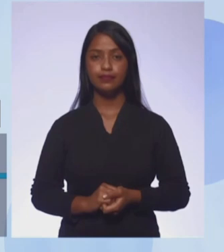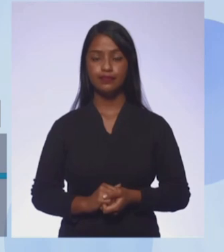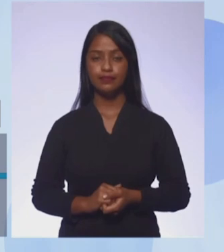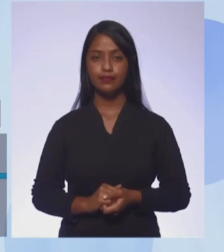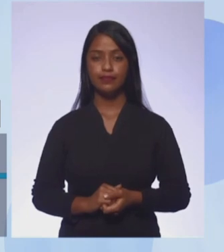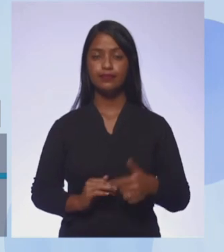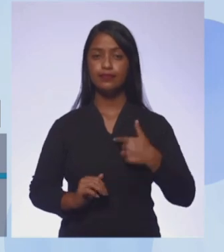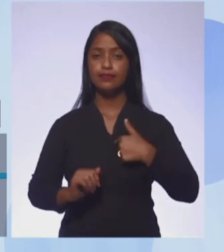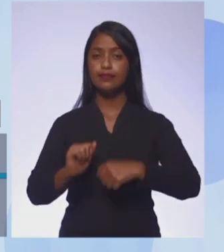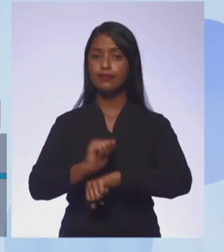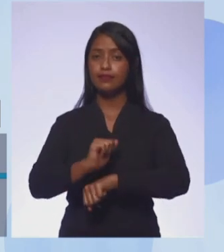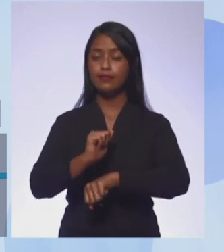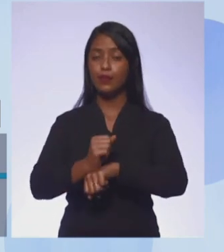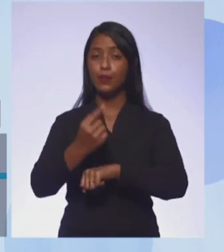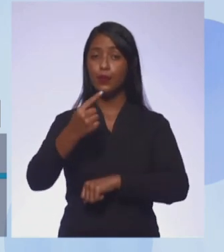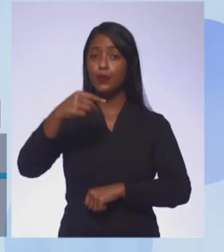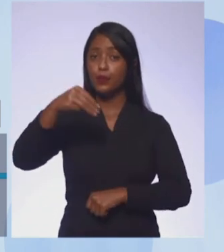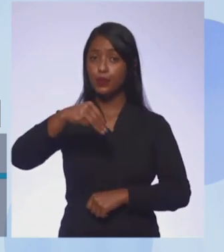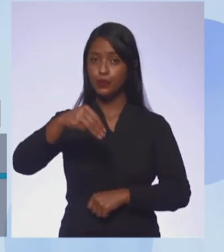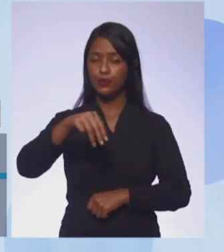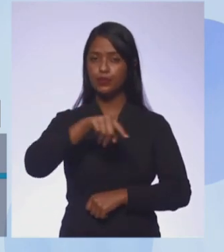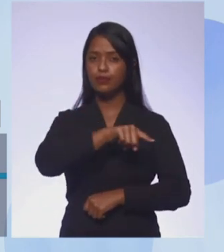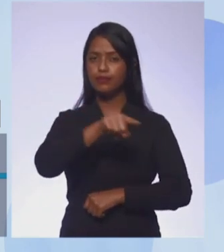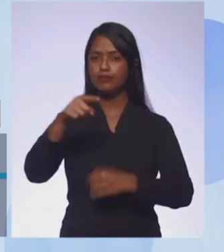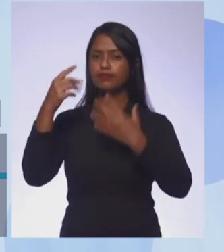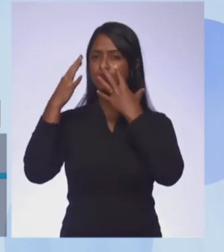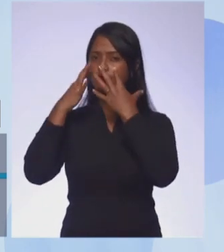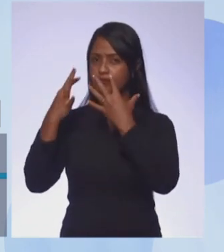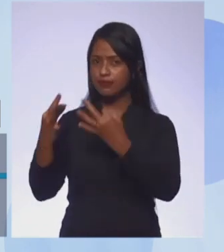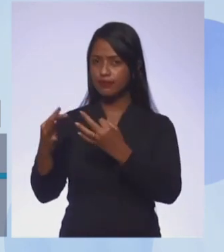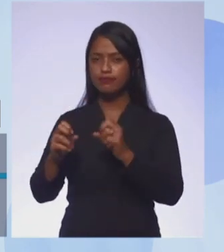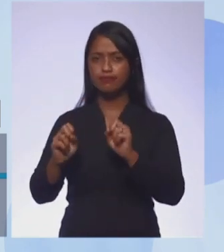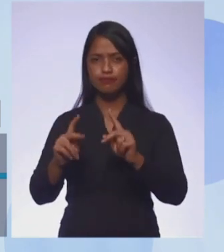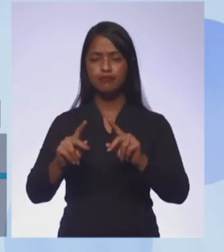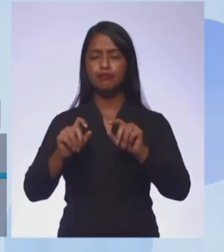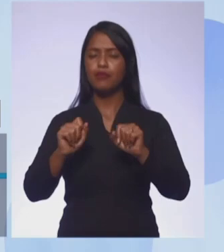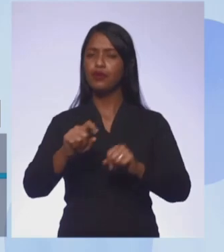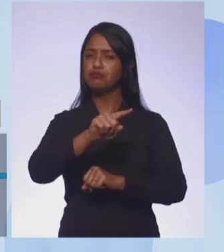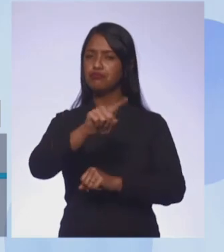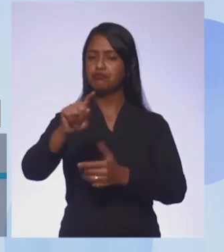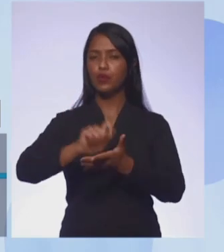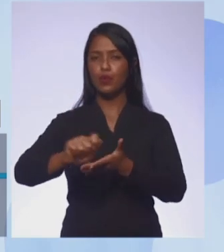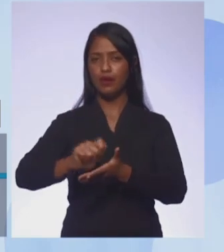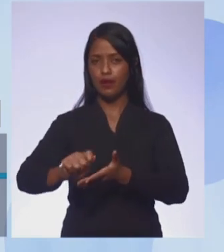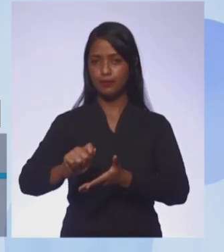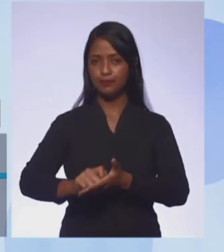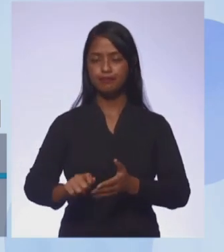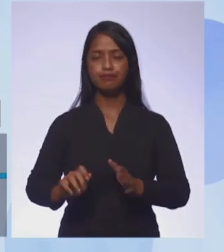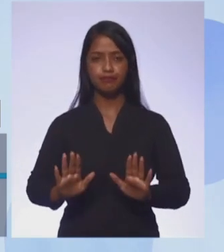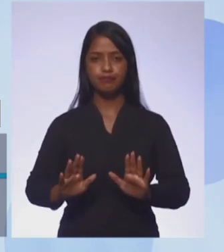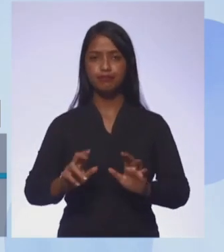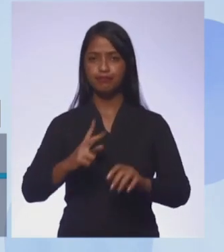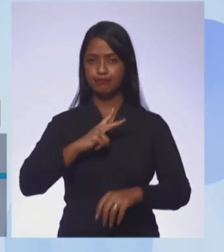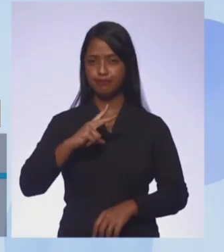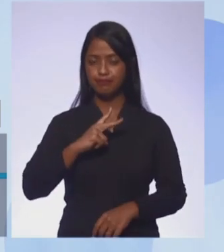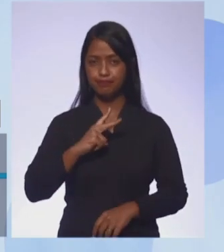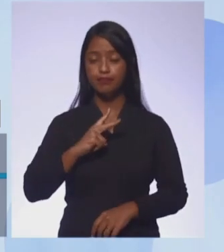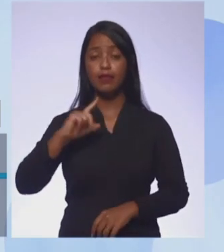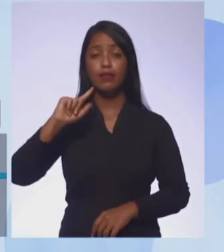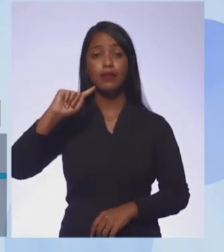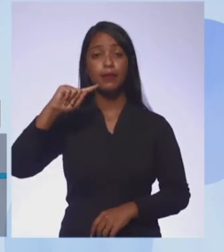Eu vou dar um minutinho para vocês prestarem bastante atenção. Façam anotações para vocês, porque aí depois eu faço